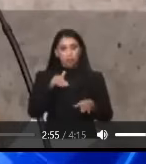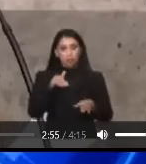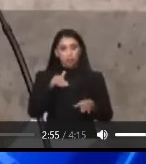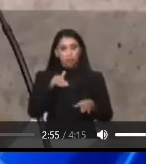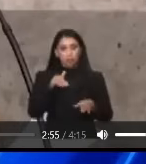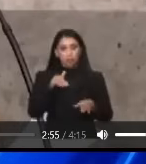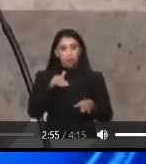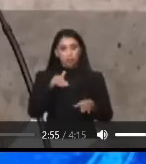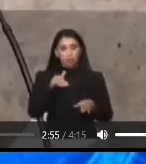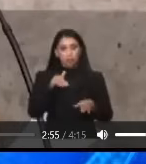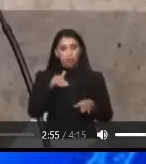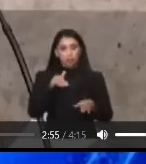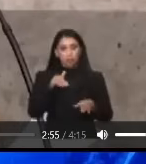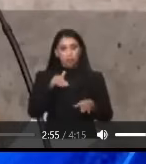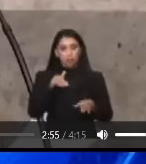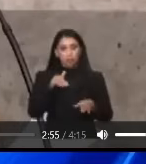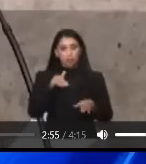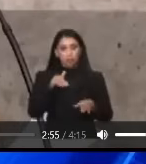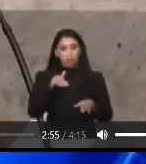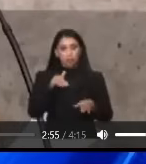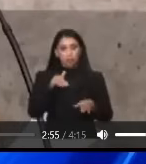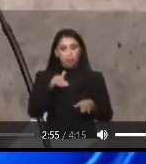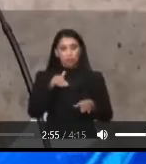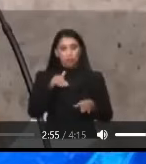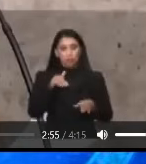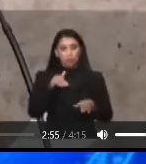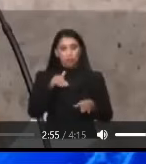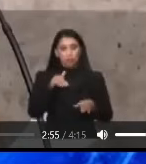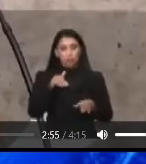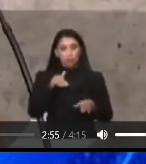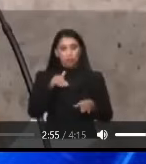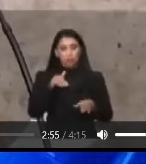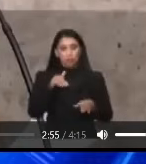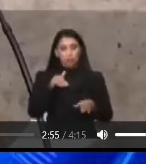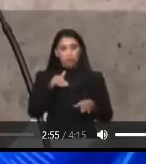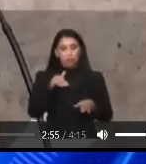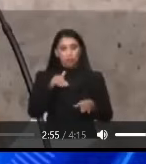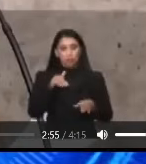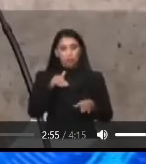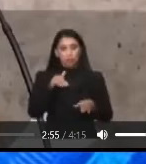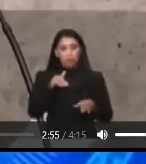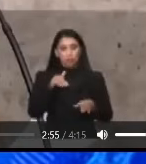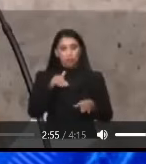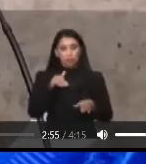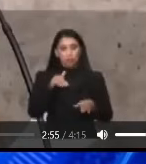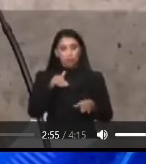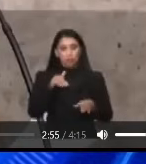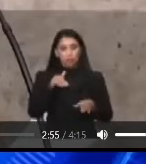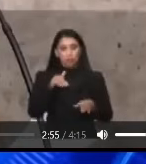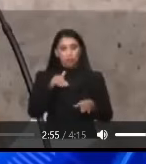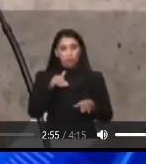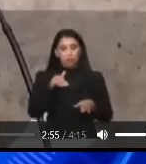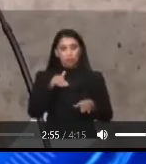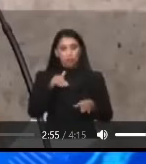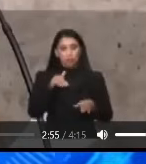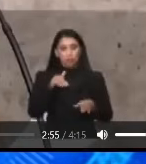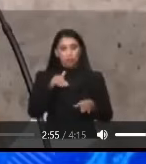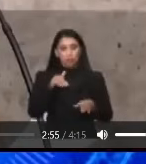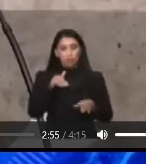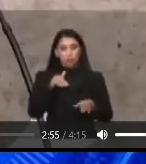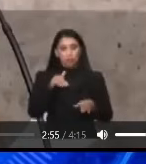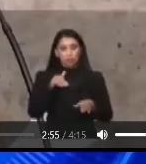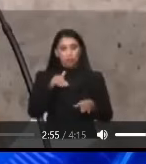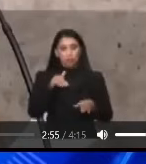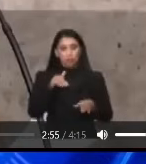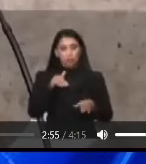gente fez isso, podia ter resolvido lá em julho de 2021. Todo mundo votou, logo em seguida dois votaram também, mas Alexandre de Moraes